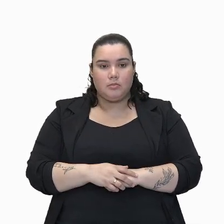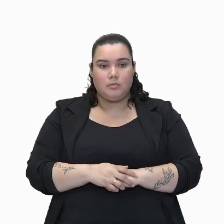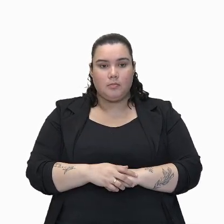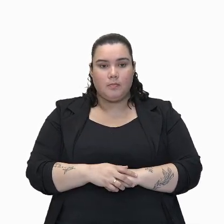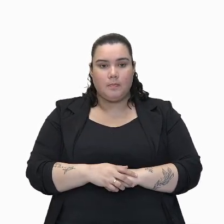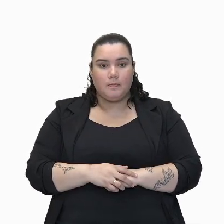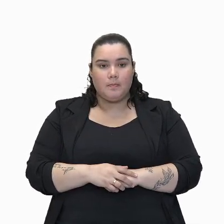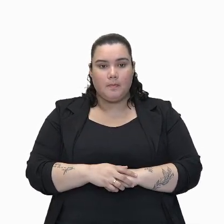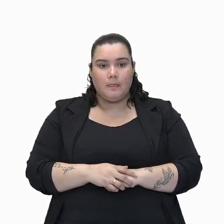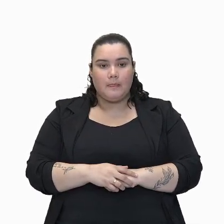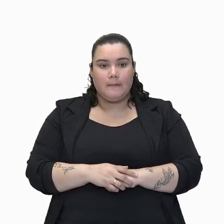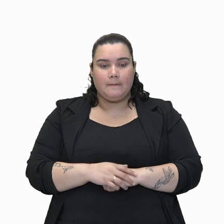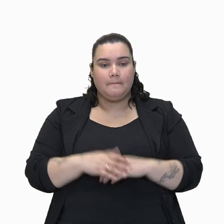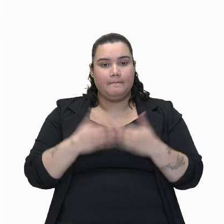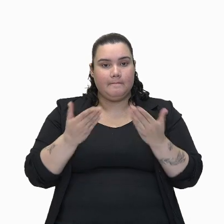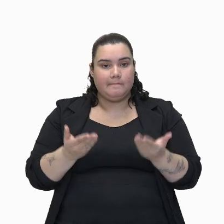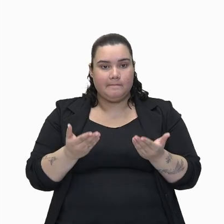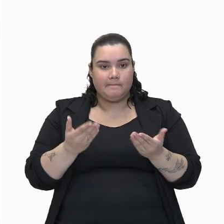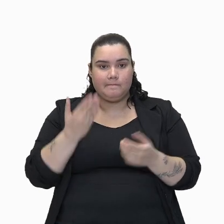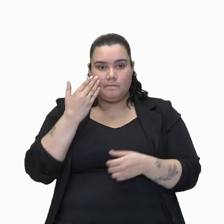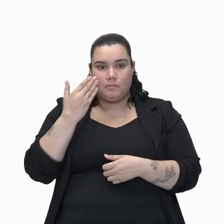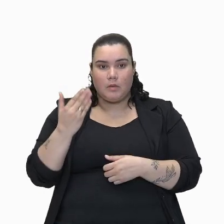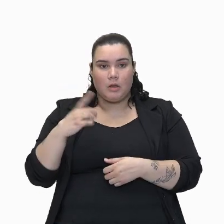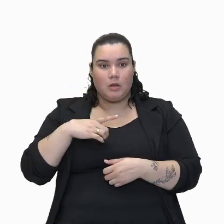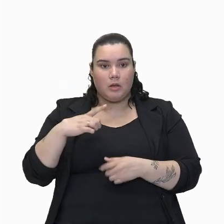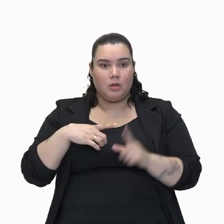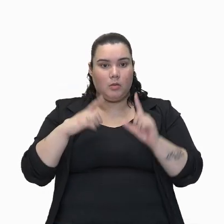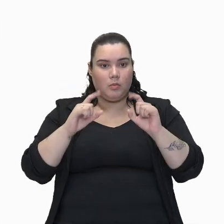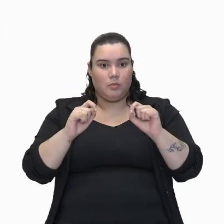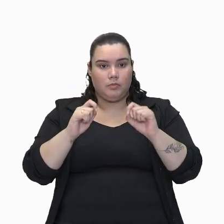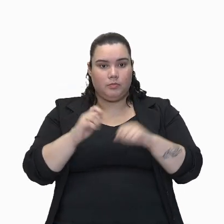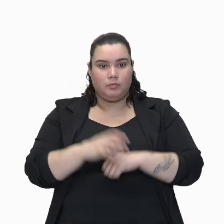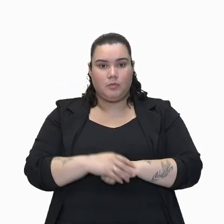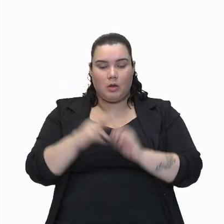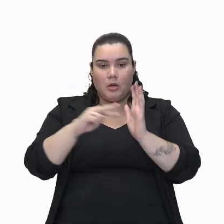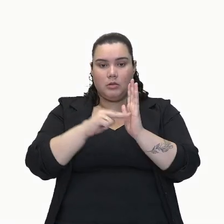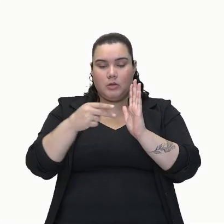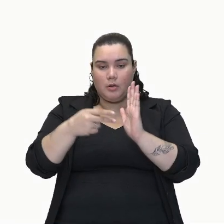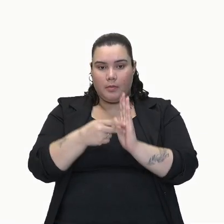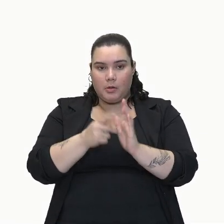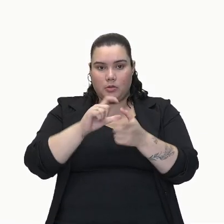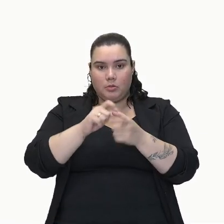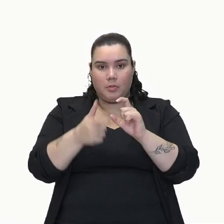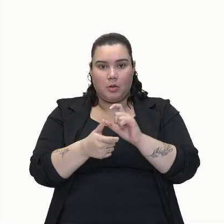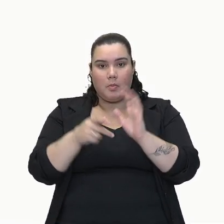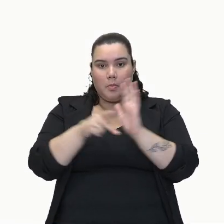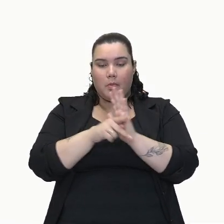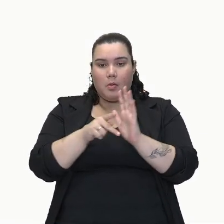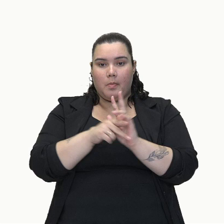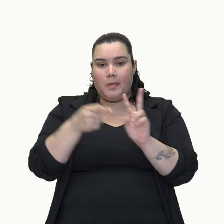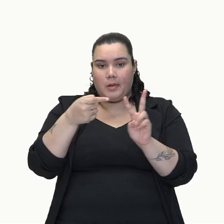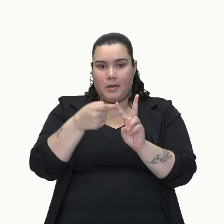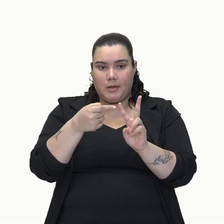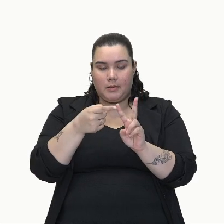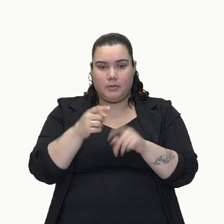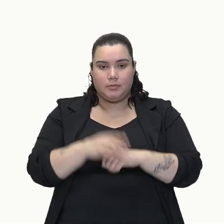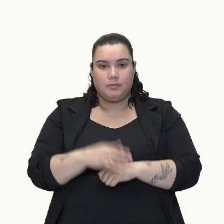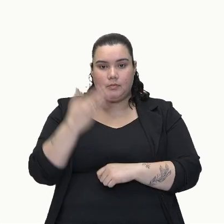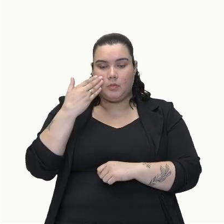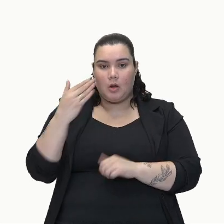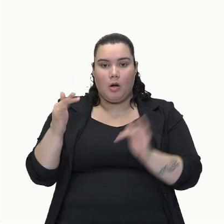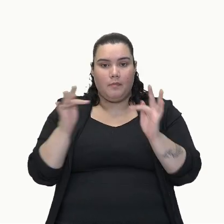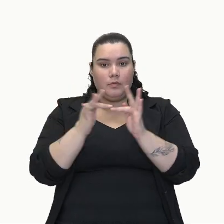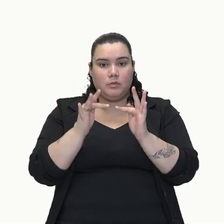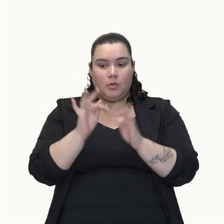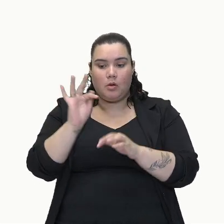Então vejam, aqui nós temos o significado geométrico das raízes. Temos a função f de